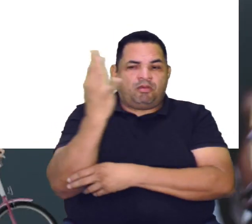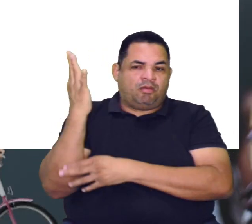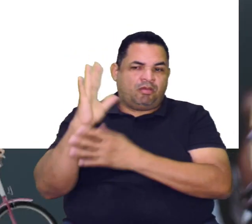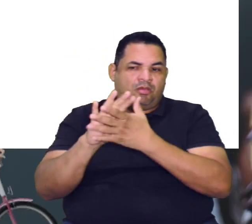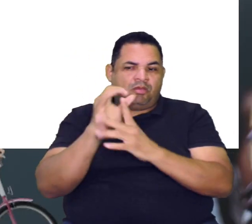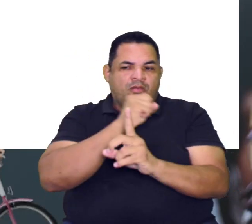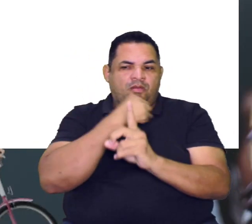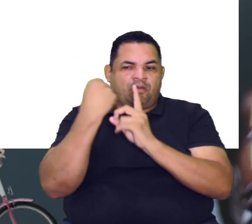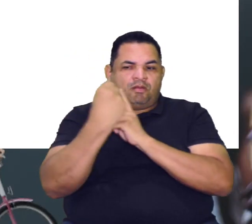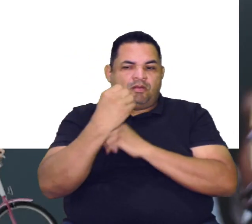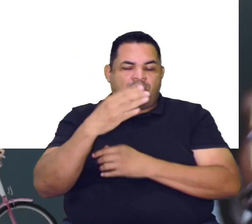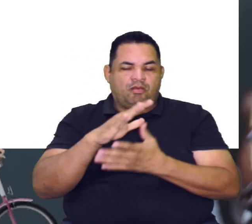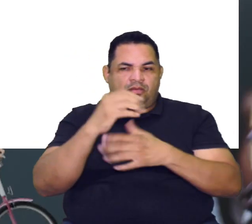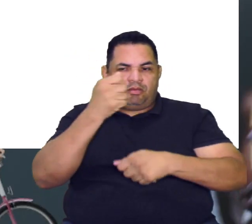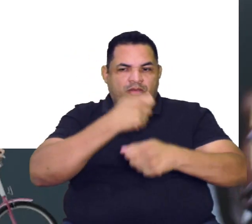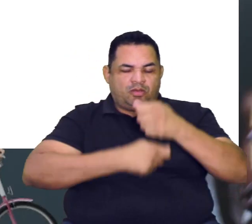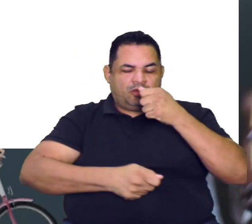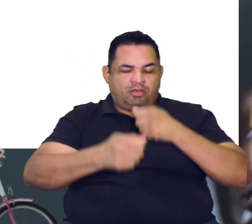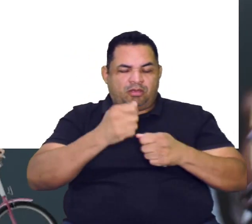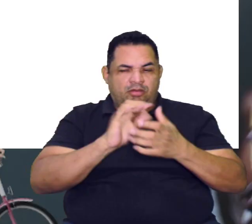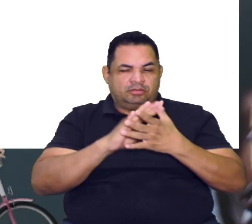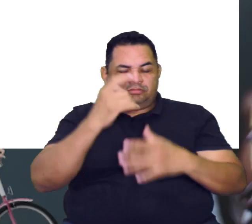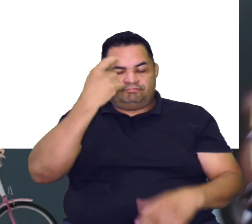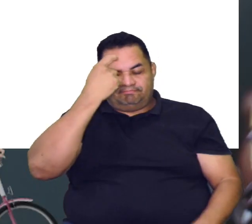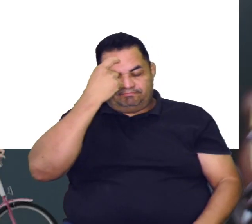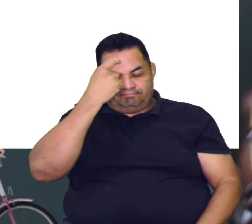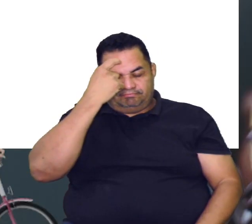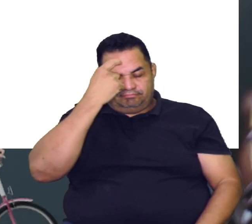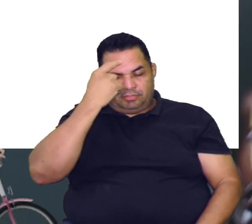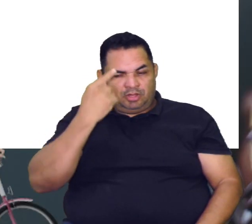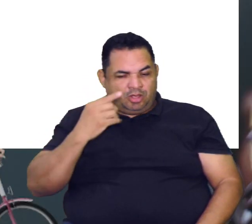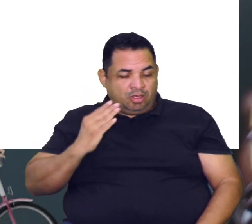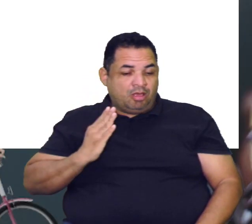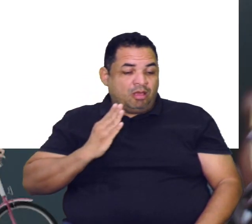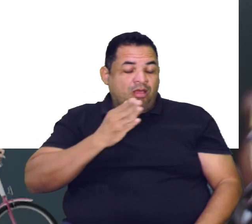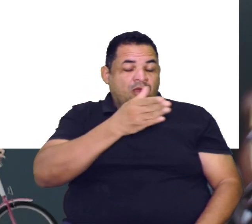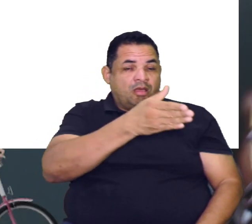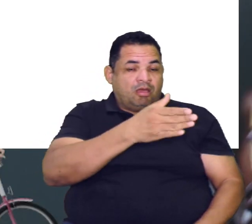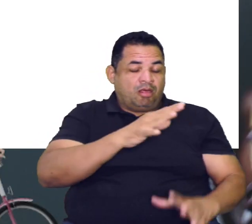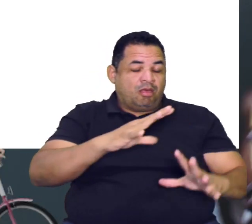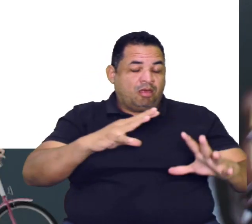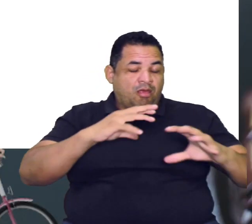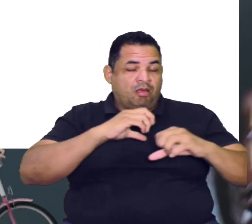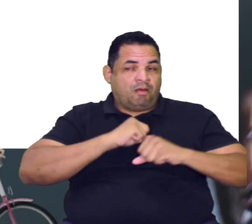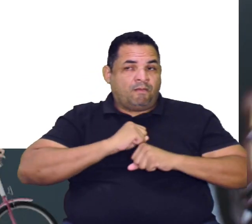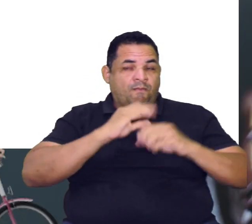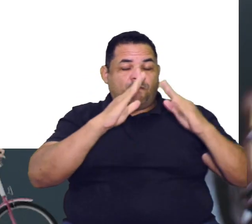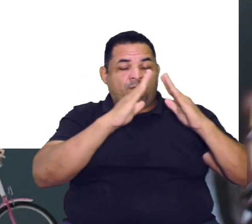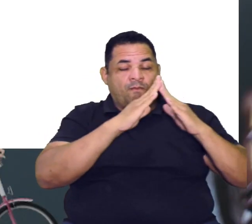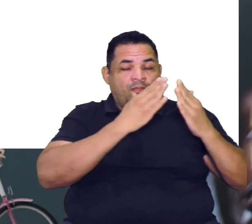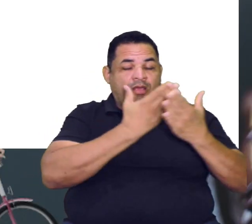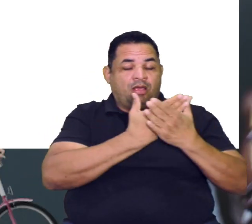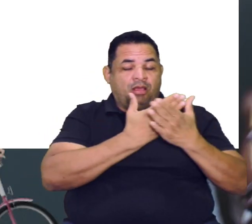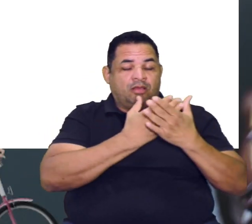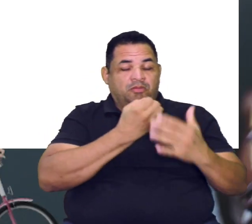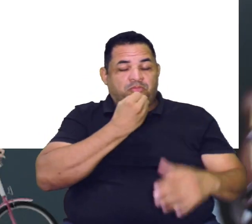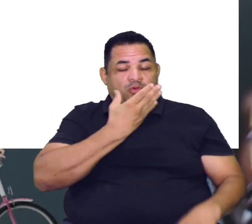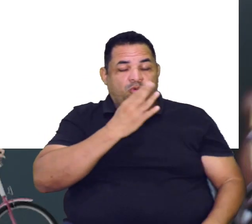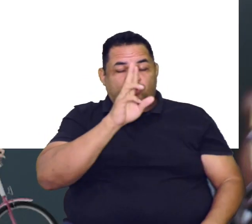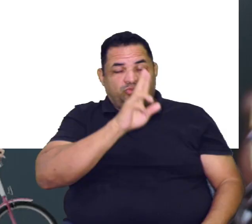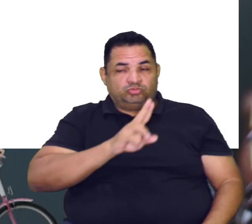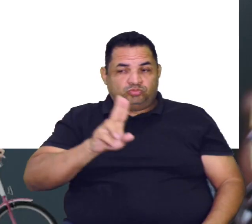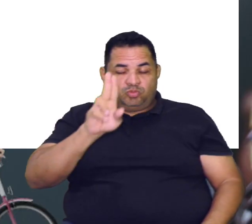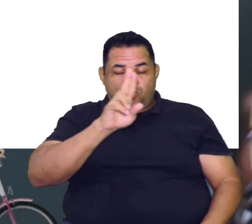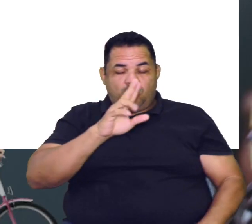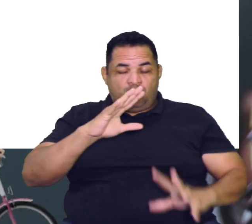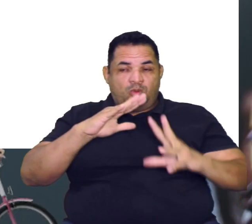econômico. Então eu tenho consciência de que tudo que eu estou levando para minha casa, de tudo aquilo que eu estou adquirindo, eu vou fazer bom uso,